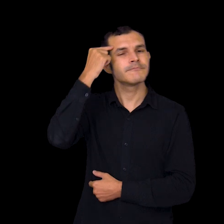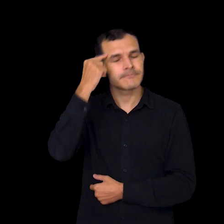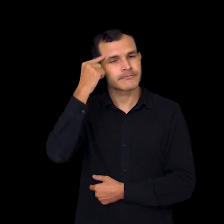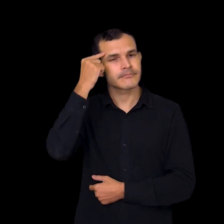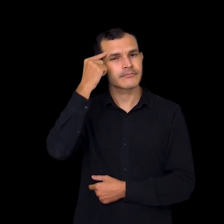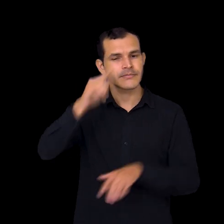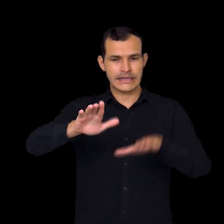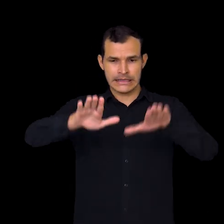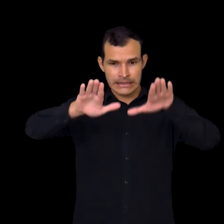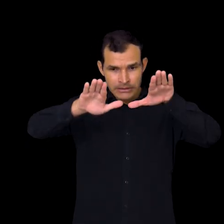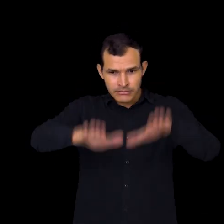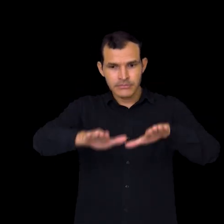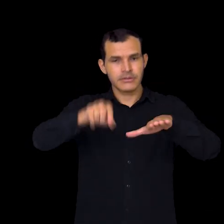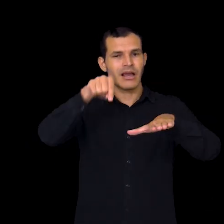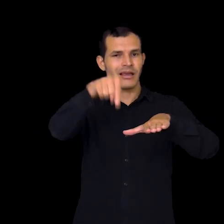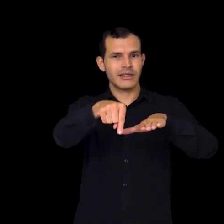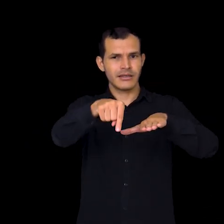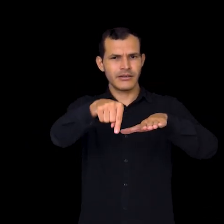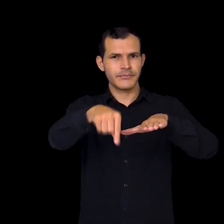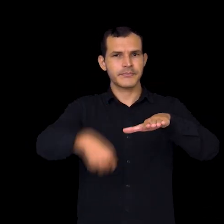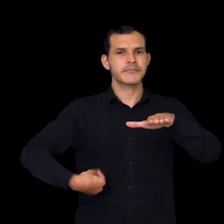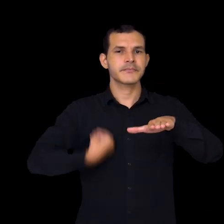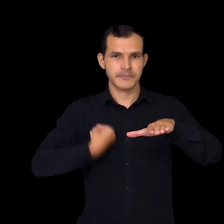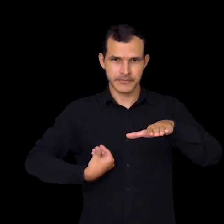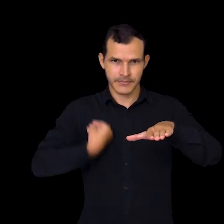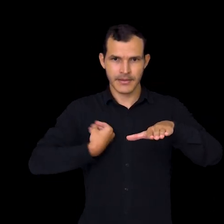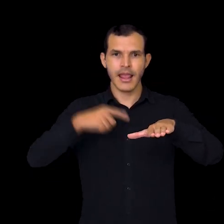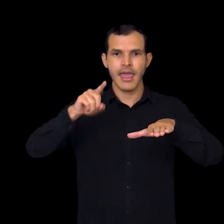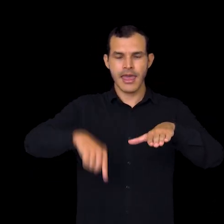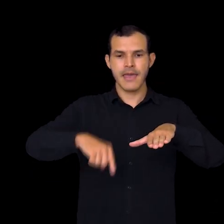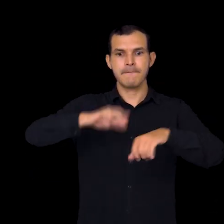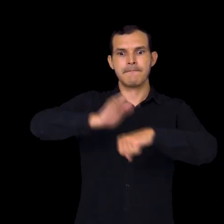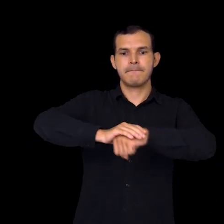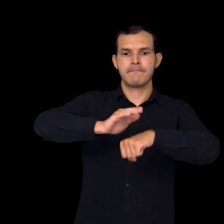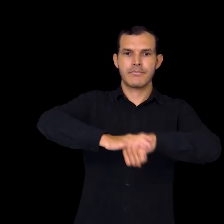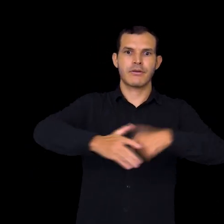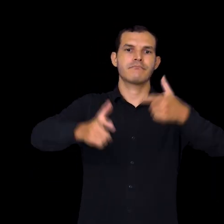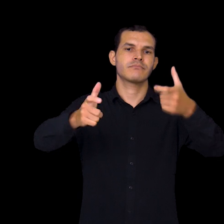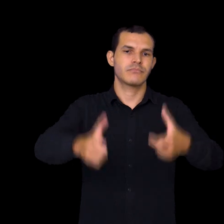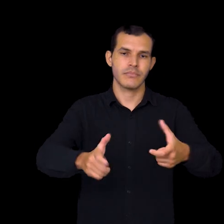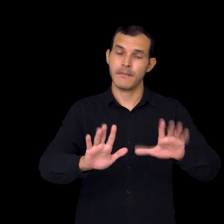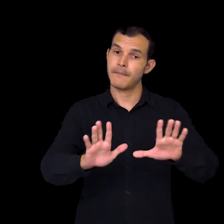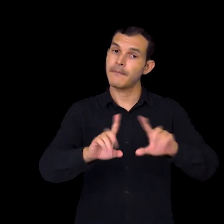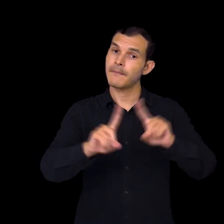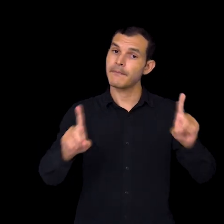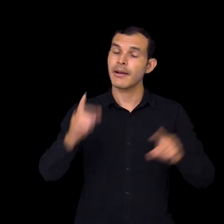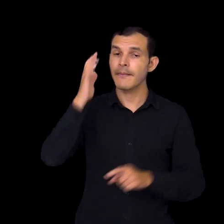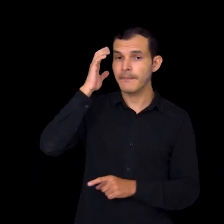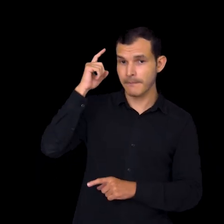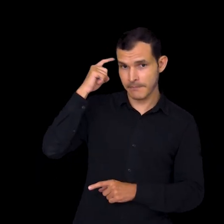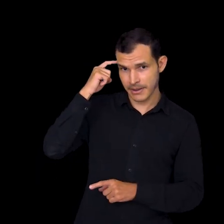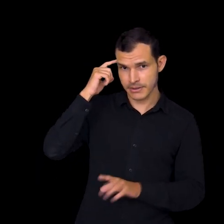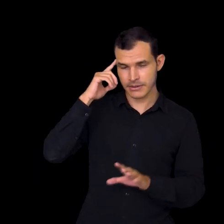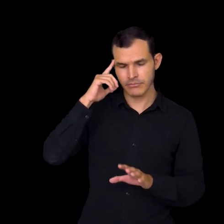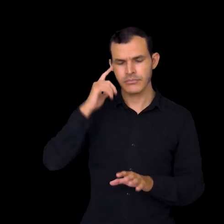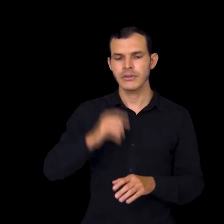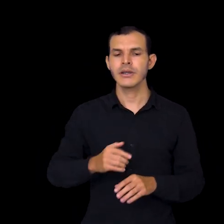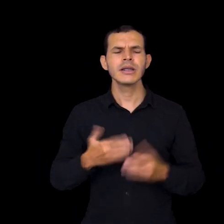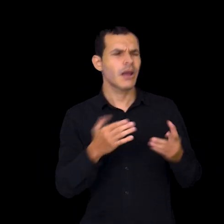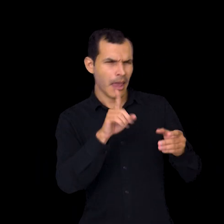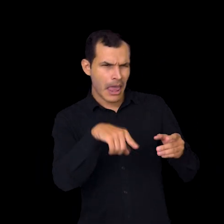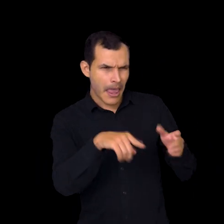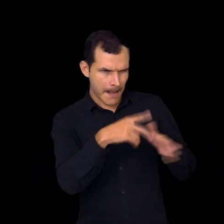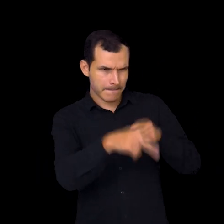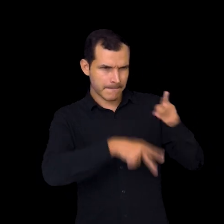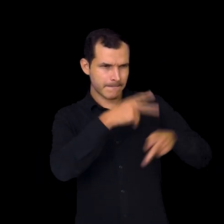a fixidez dessa presença é que vai demarcar um pertencimento. Mas se a gente pensa que... Eles eram povos nômades.